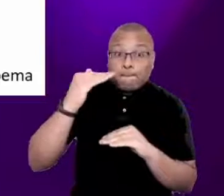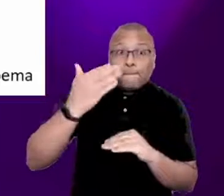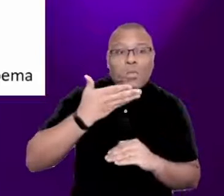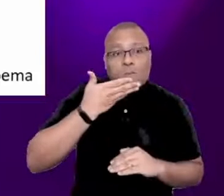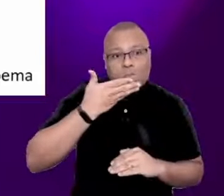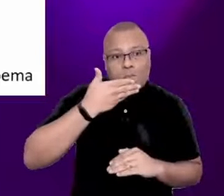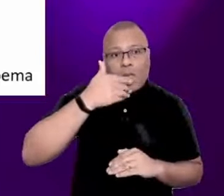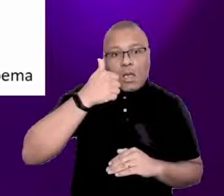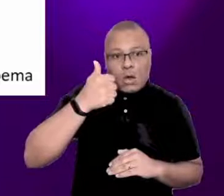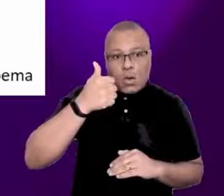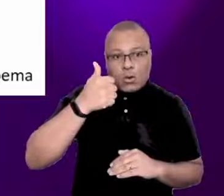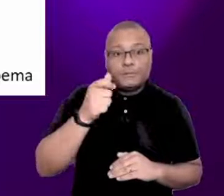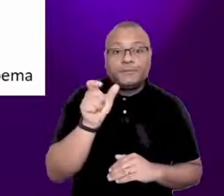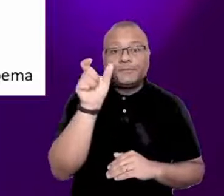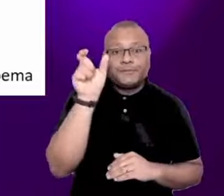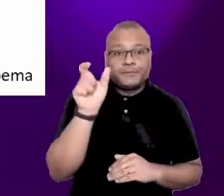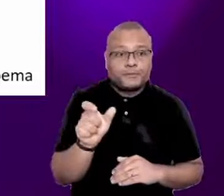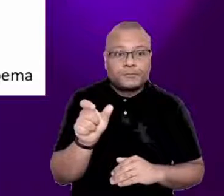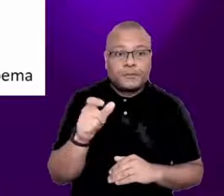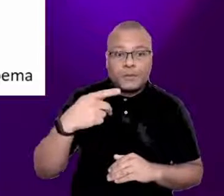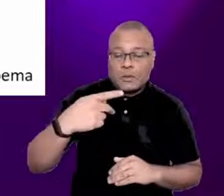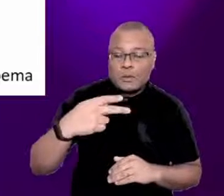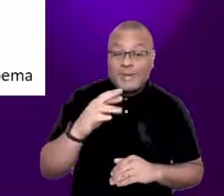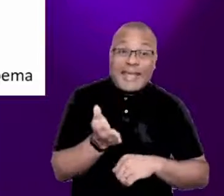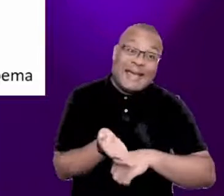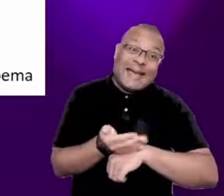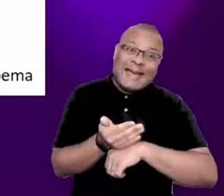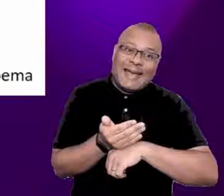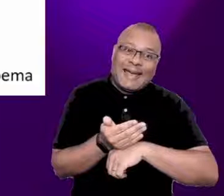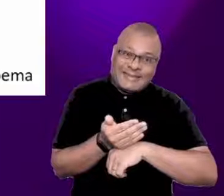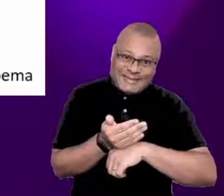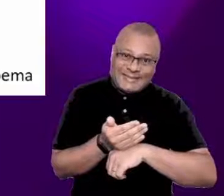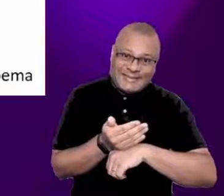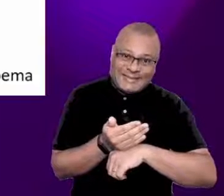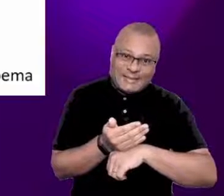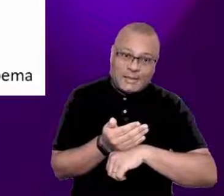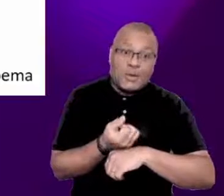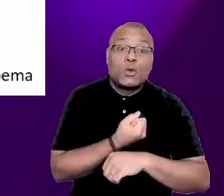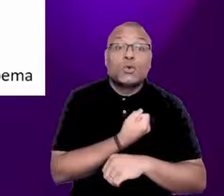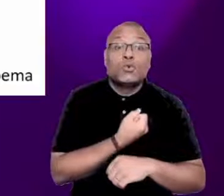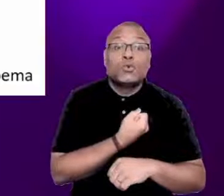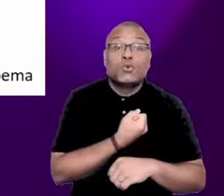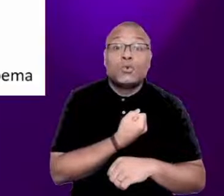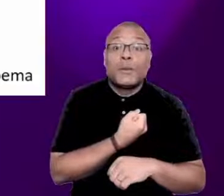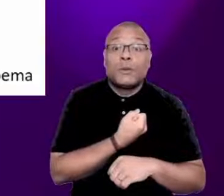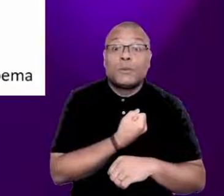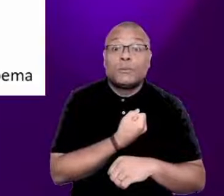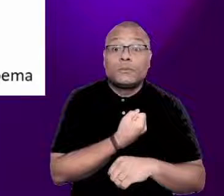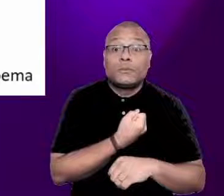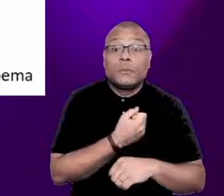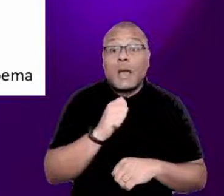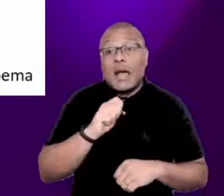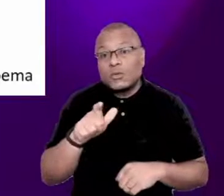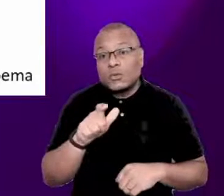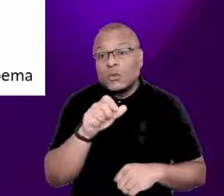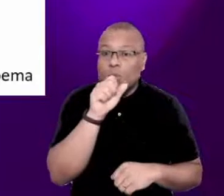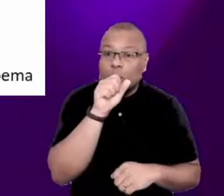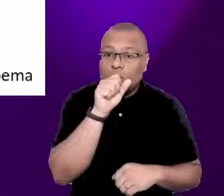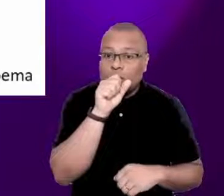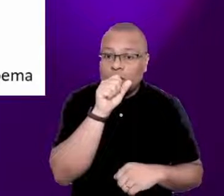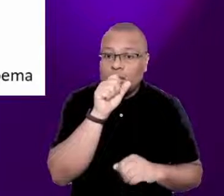Então, nas colunas estão o pré, e nos números estão o azul e laranja estão